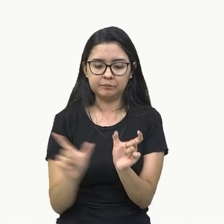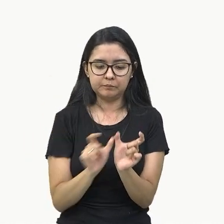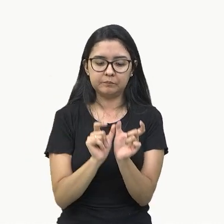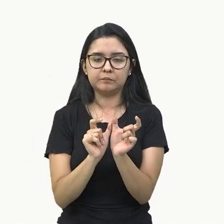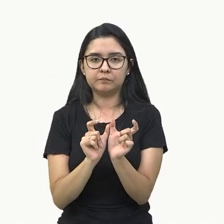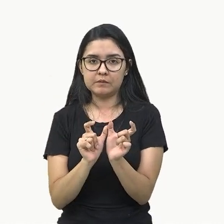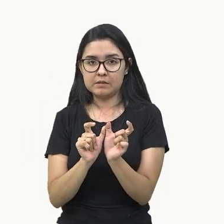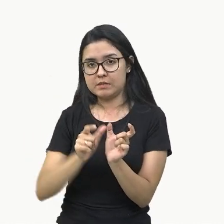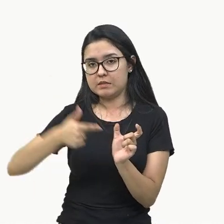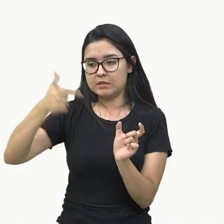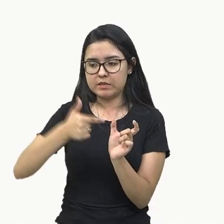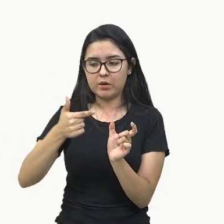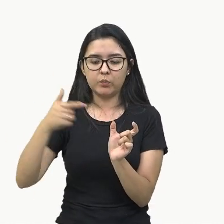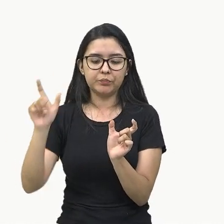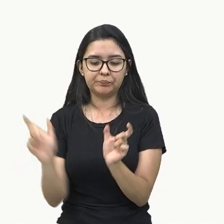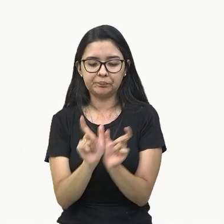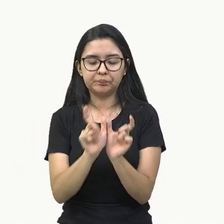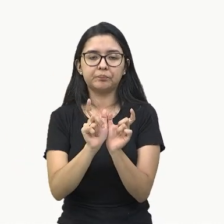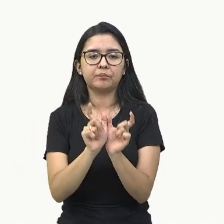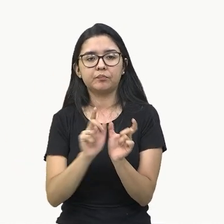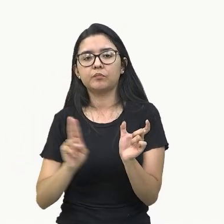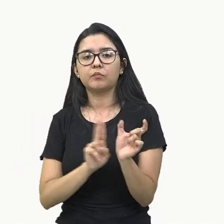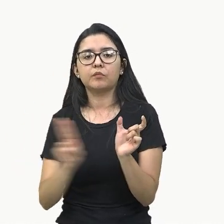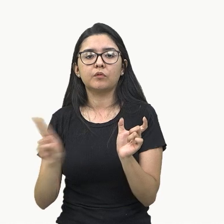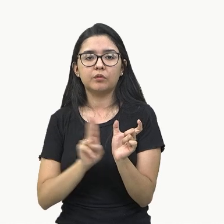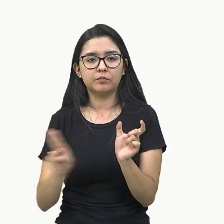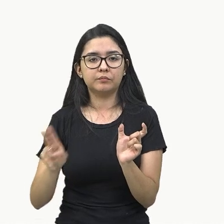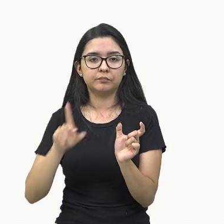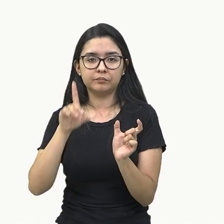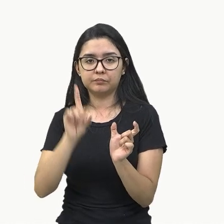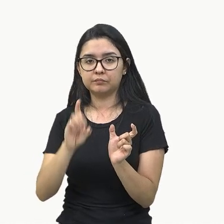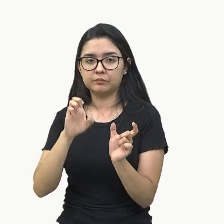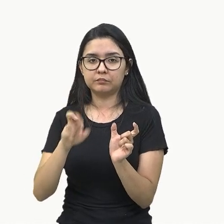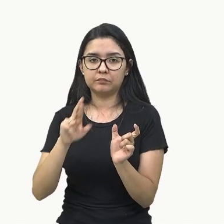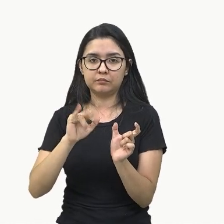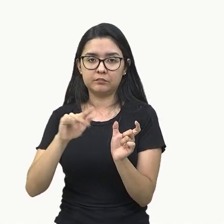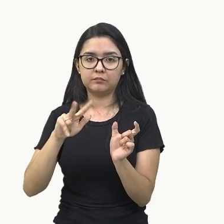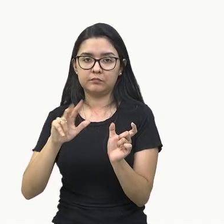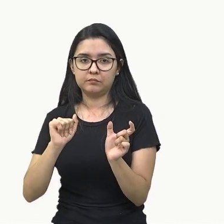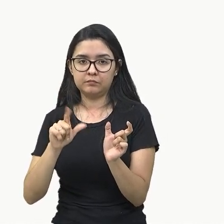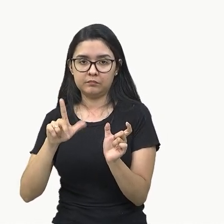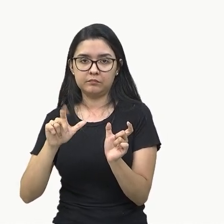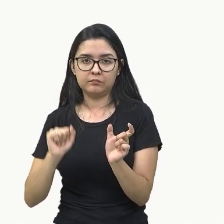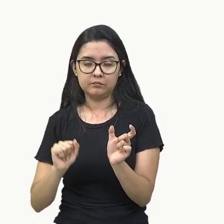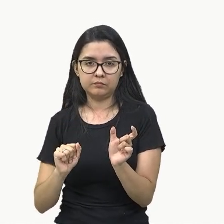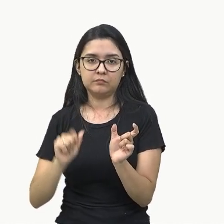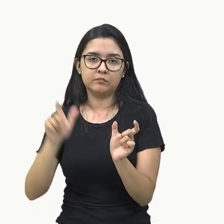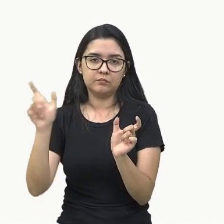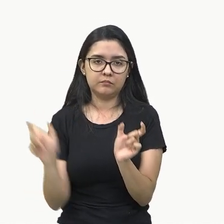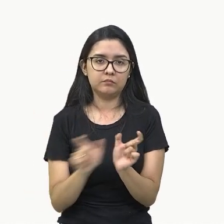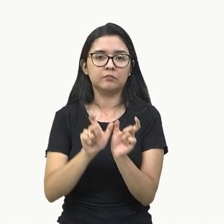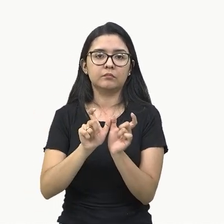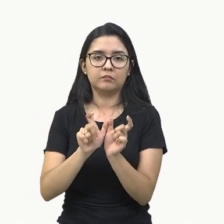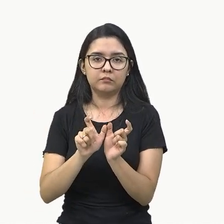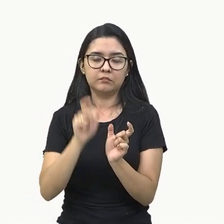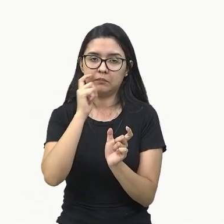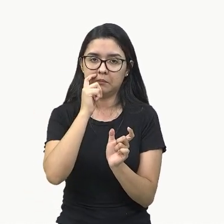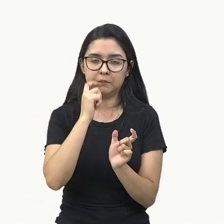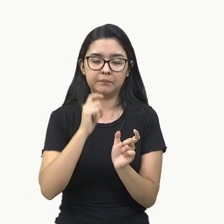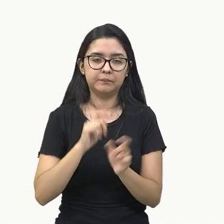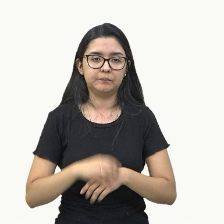E essa segunda palavra eu vou chamar de derivada, porque ela deriva, ela se origina da nossa